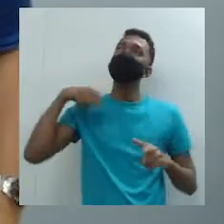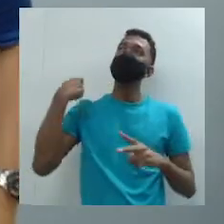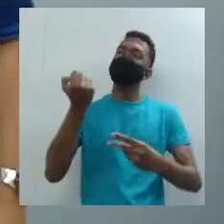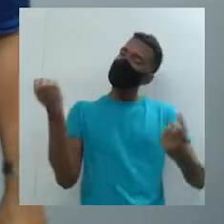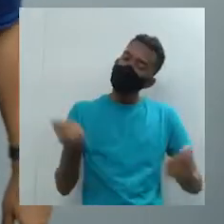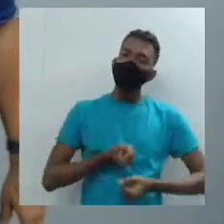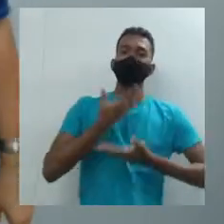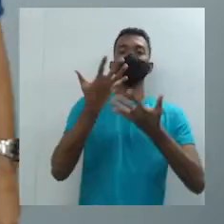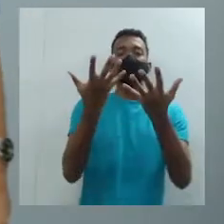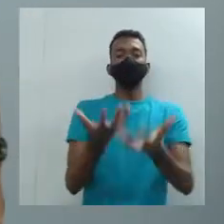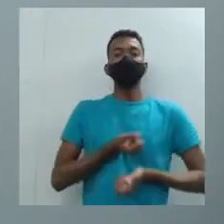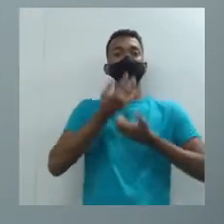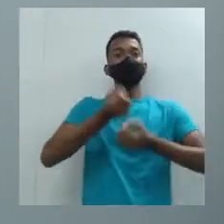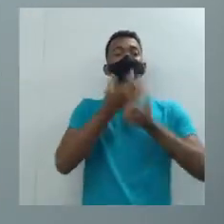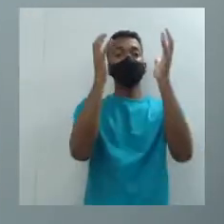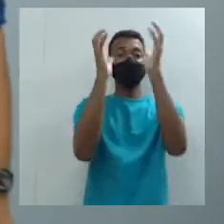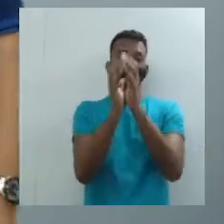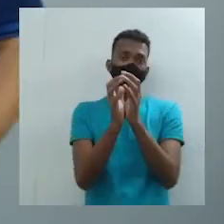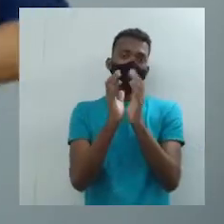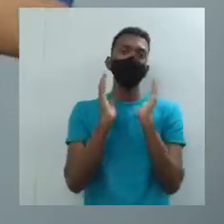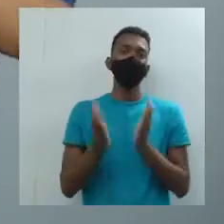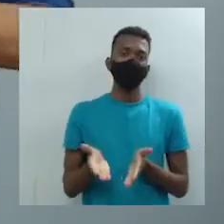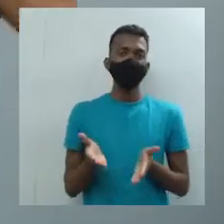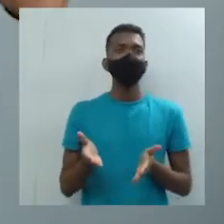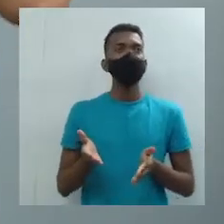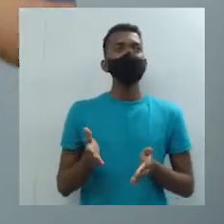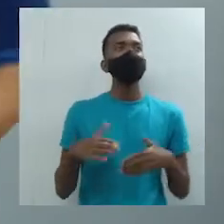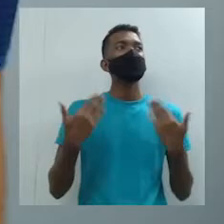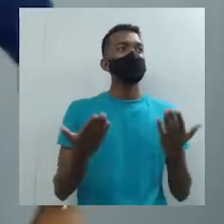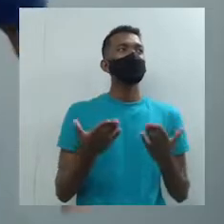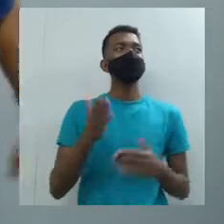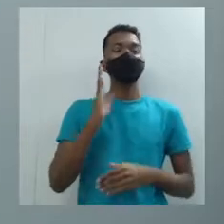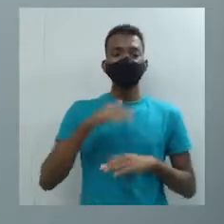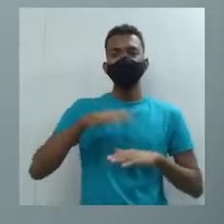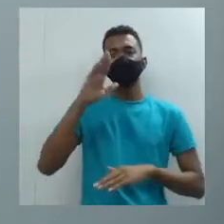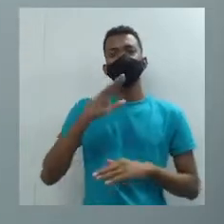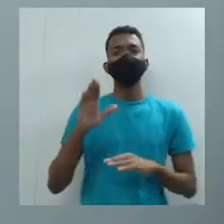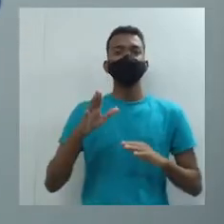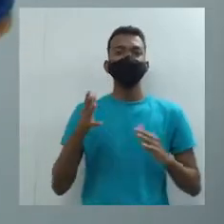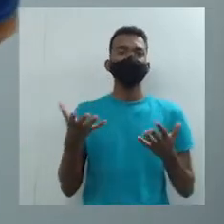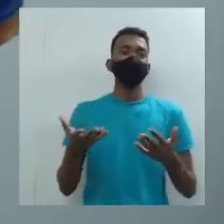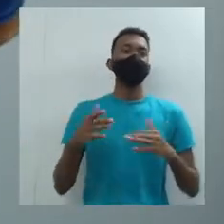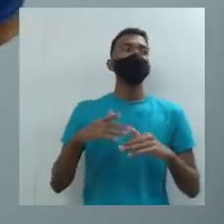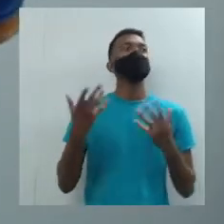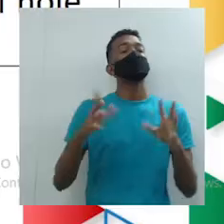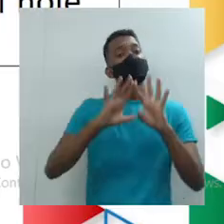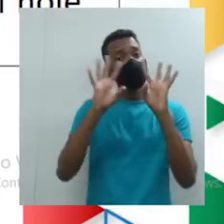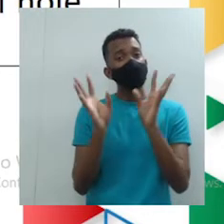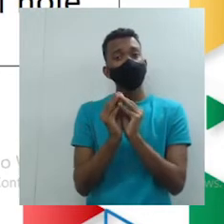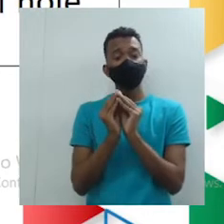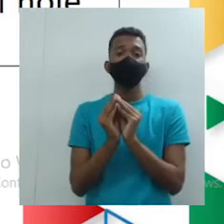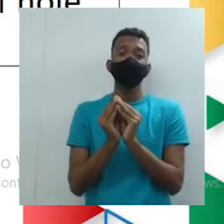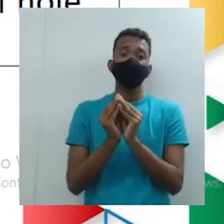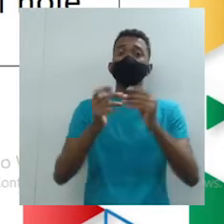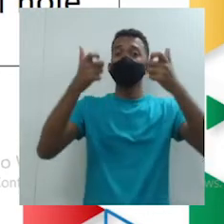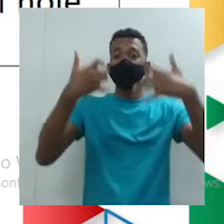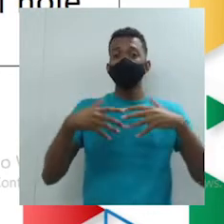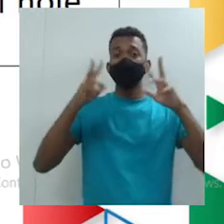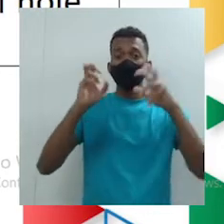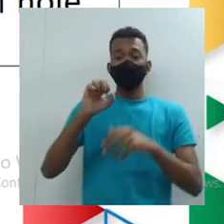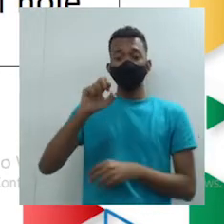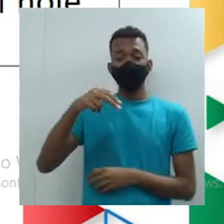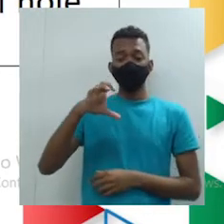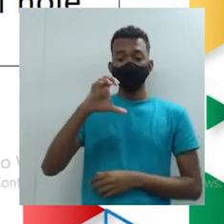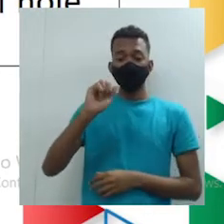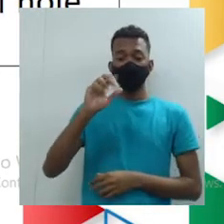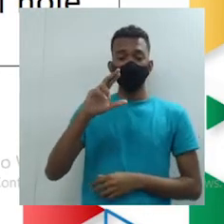assim dizer, não é verdade? Exatamente. E um pouco mais. Isso. Aí nós temos uma breve nota biográfica, né, pessoal, do Carlos Pena Filho. O